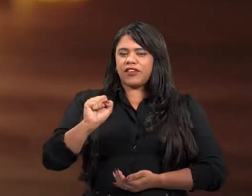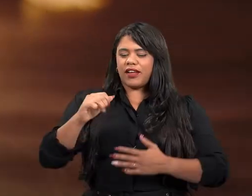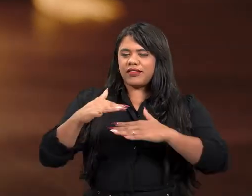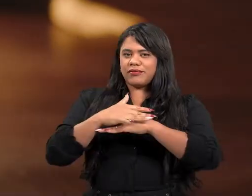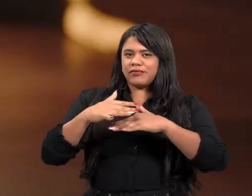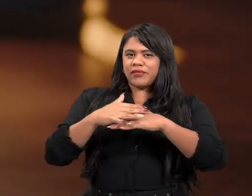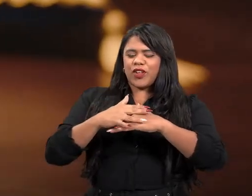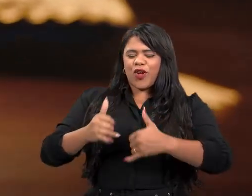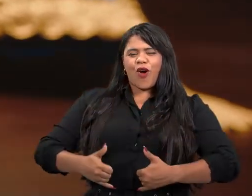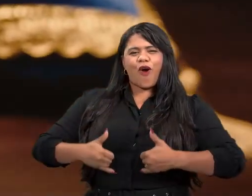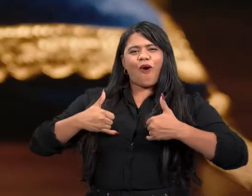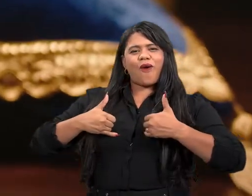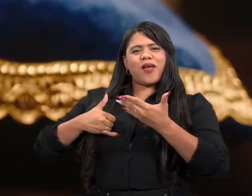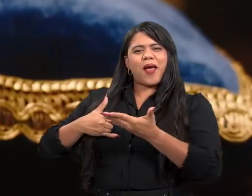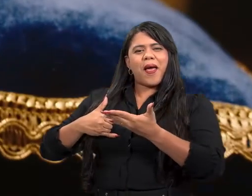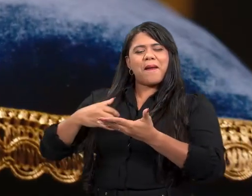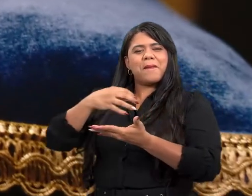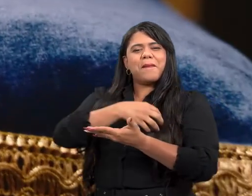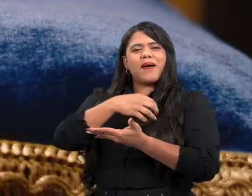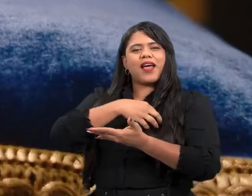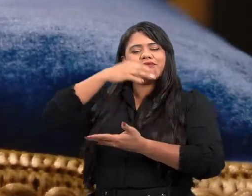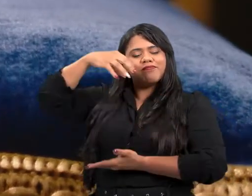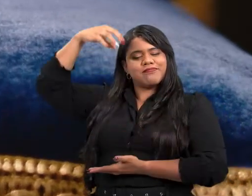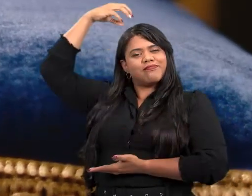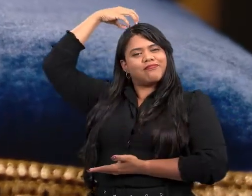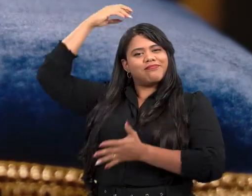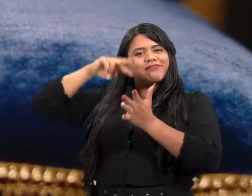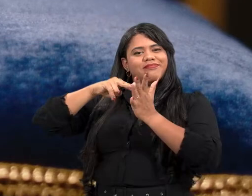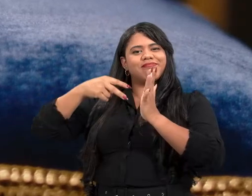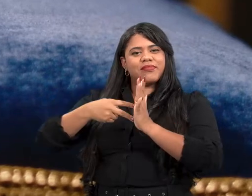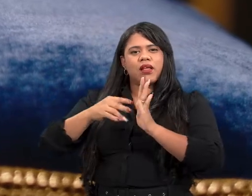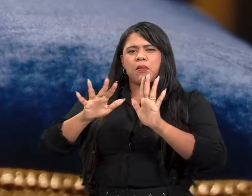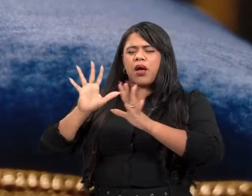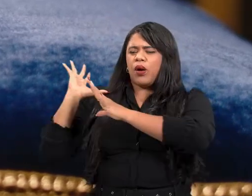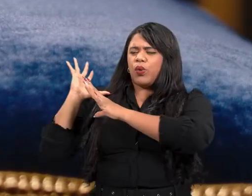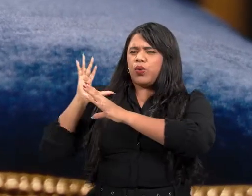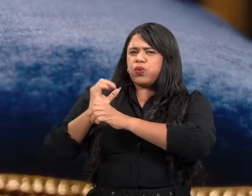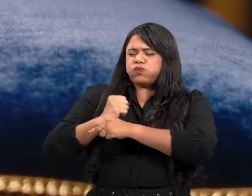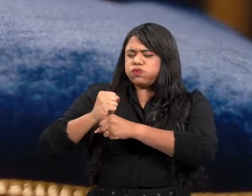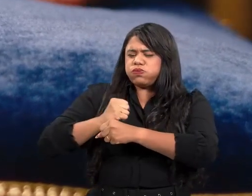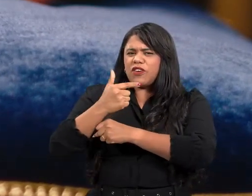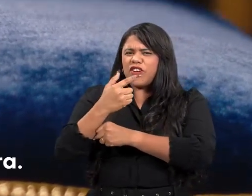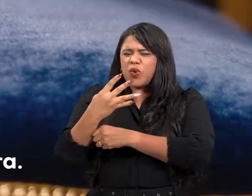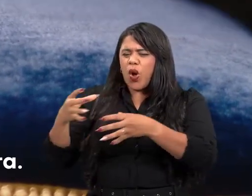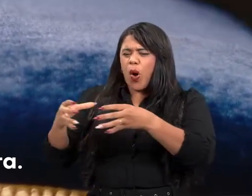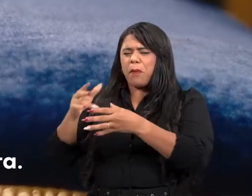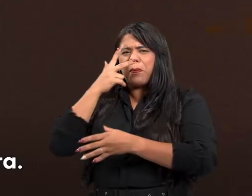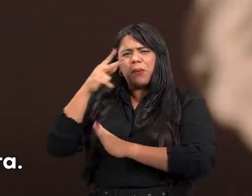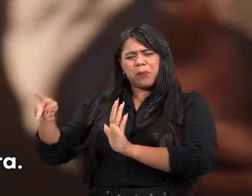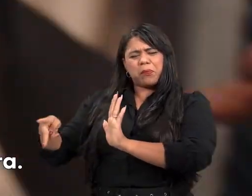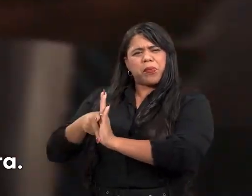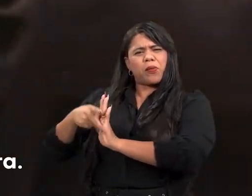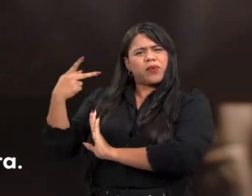Feira de Santana. O orgulho da Bahia foi coroada a princesa do sertão. Mas nos últimos 24 anos, um grupo se